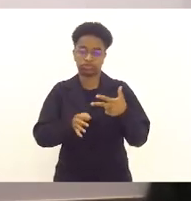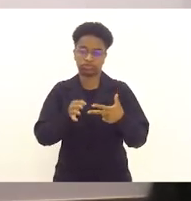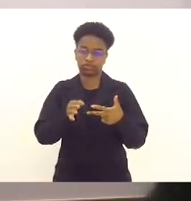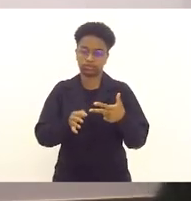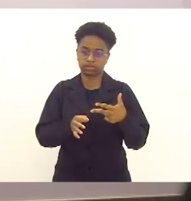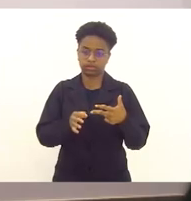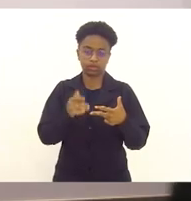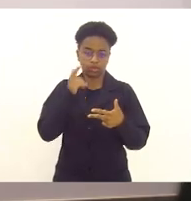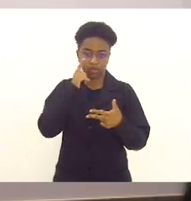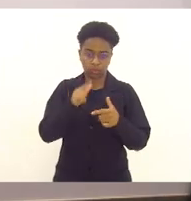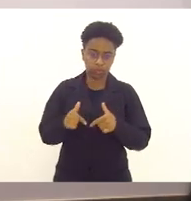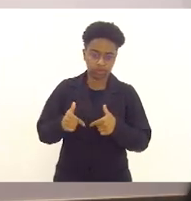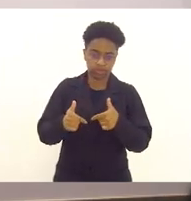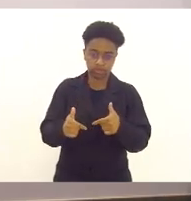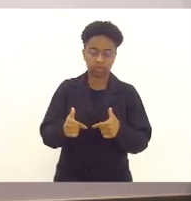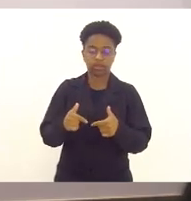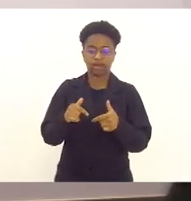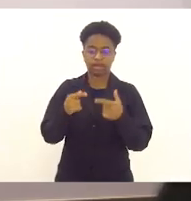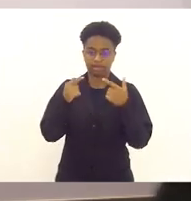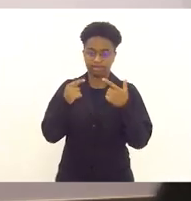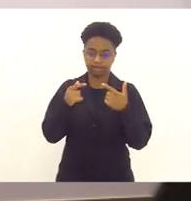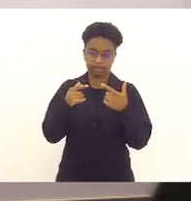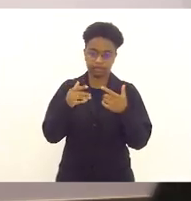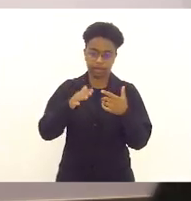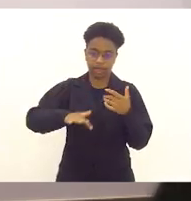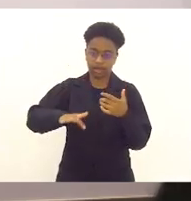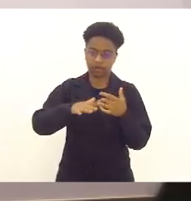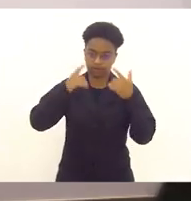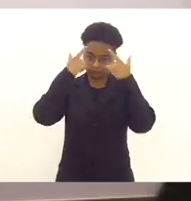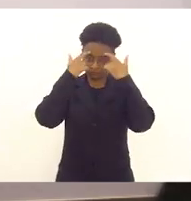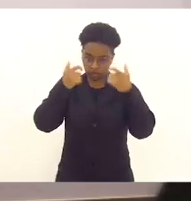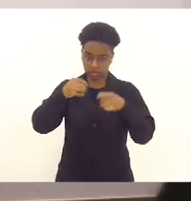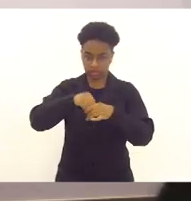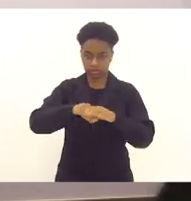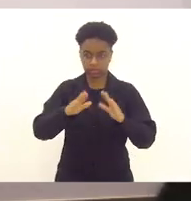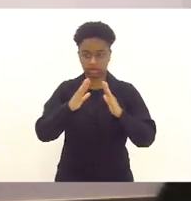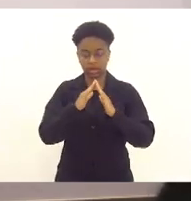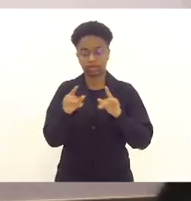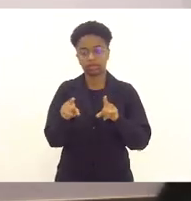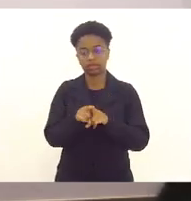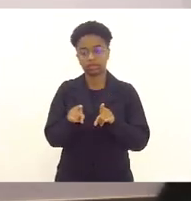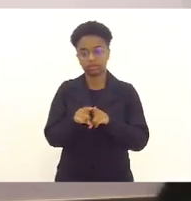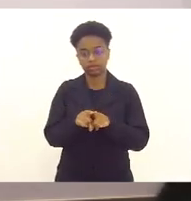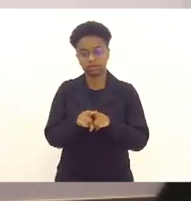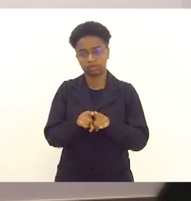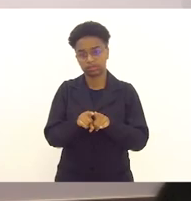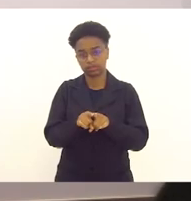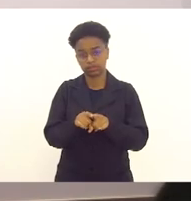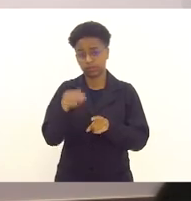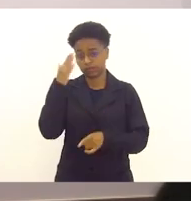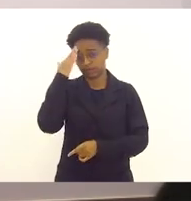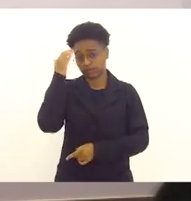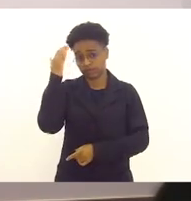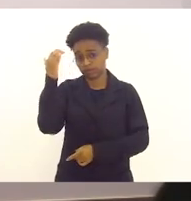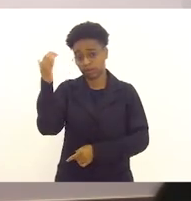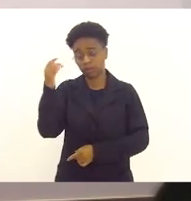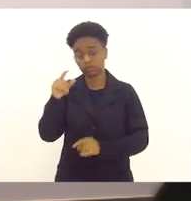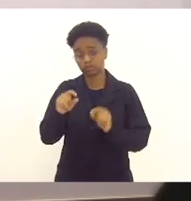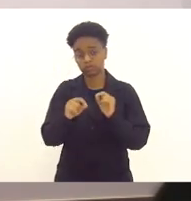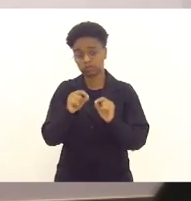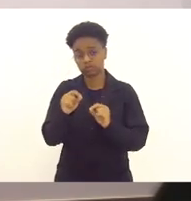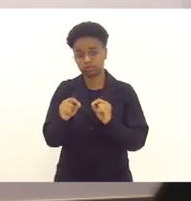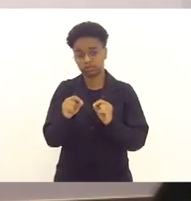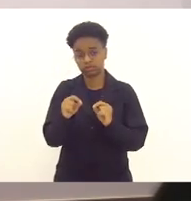da violência doméstica né é e o famoso te motivação